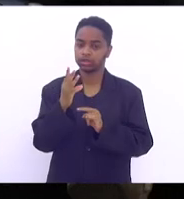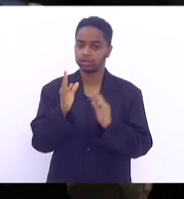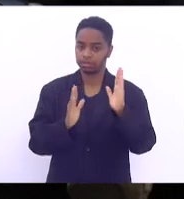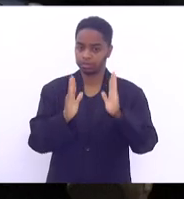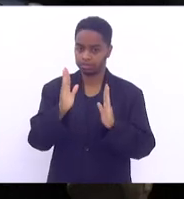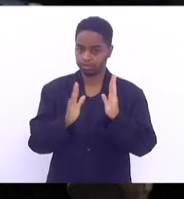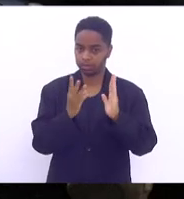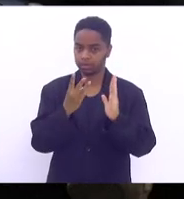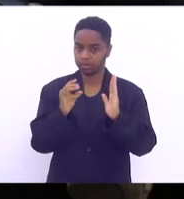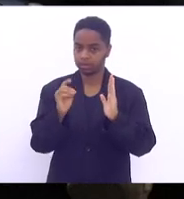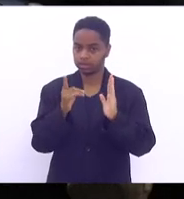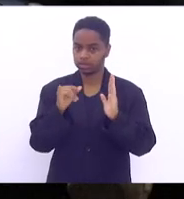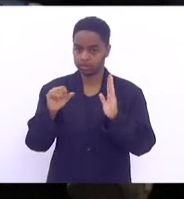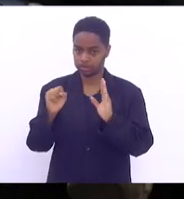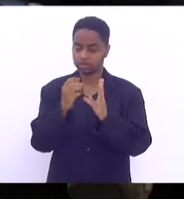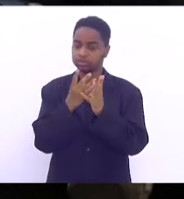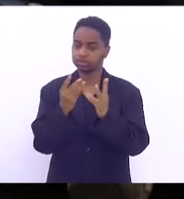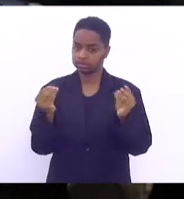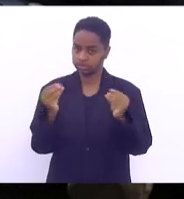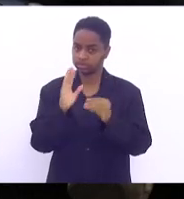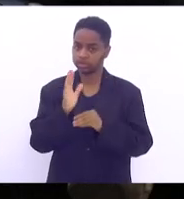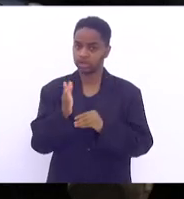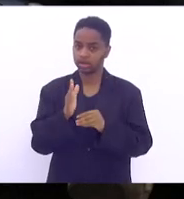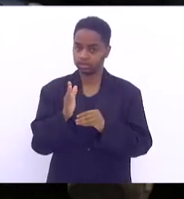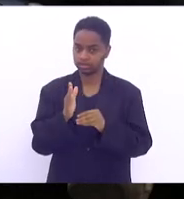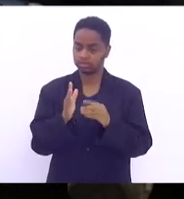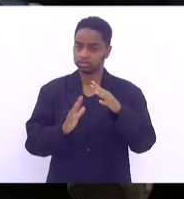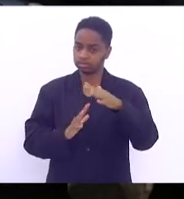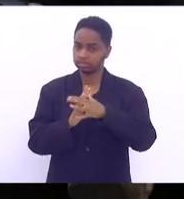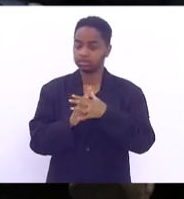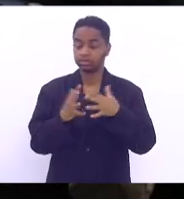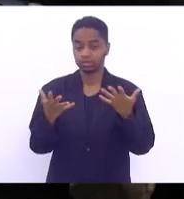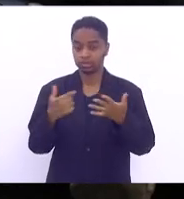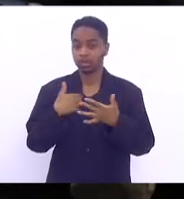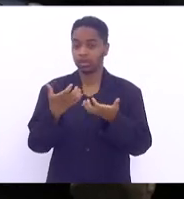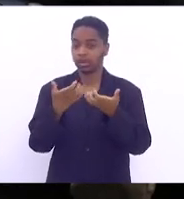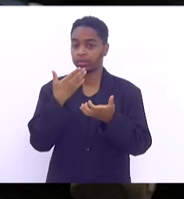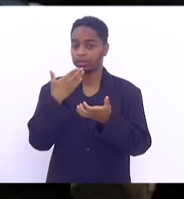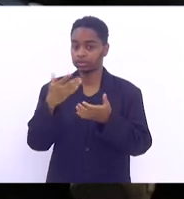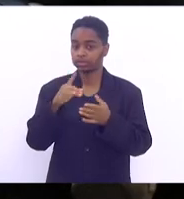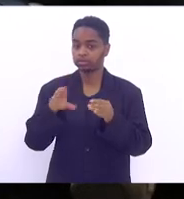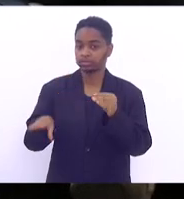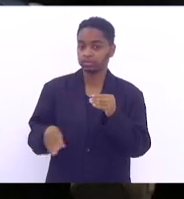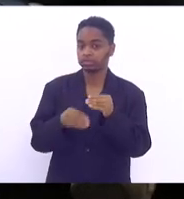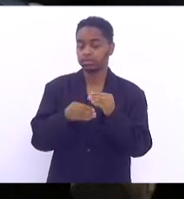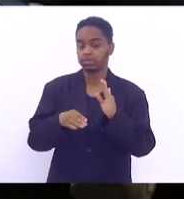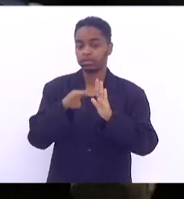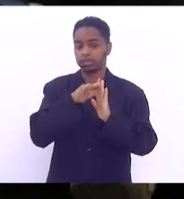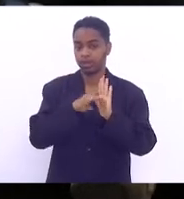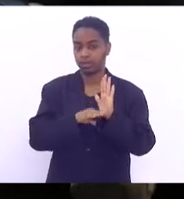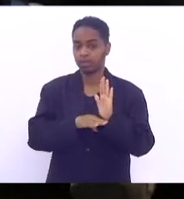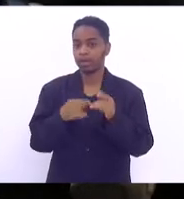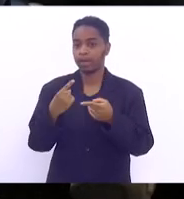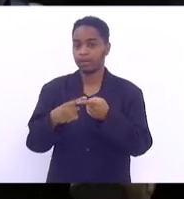Então, eu gostaria que Vossa Excelência, na próxima sessão, colocasse em pauta. Por quê? Porque